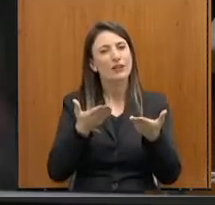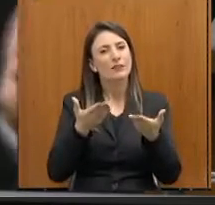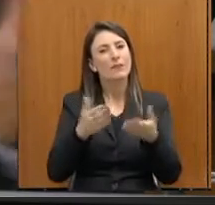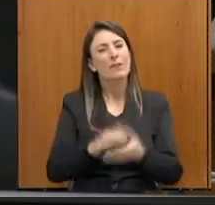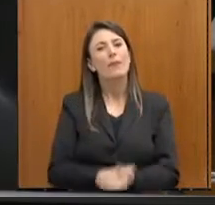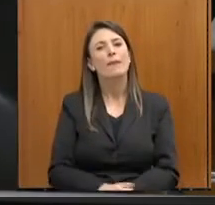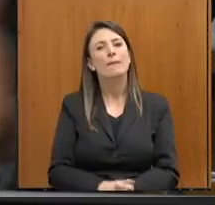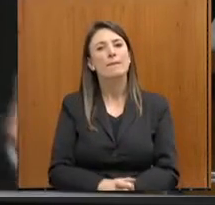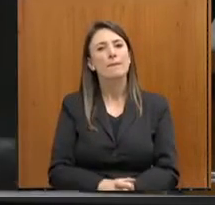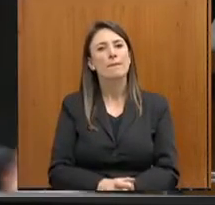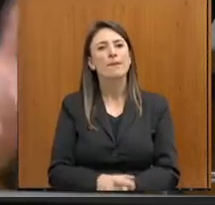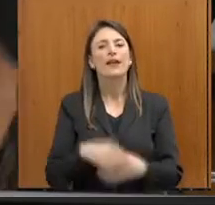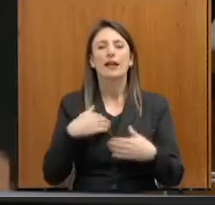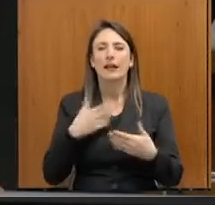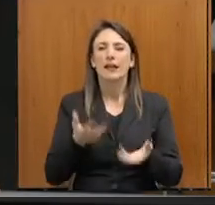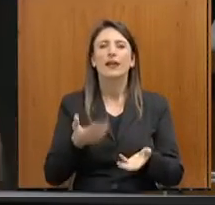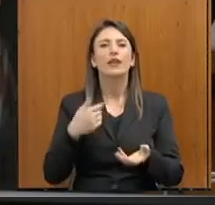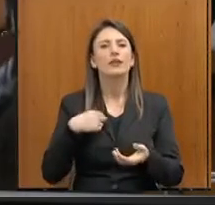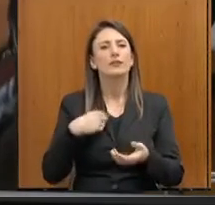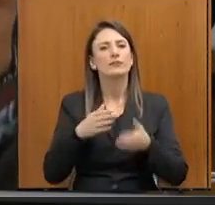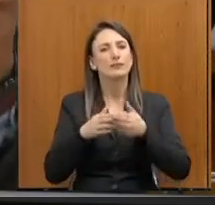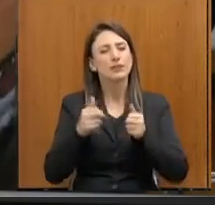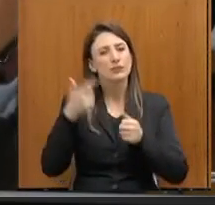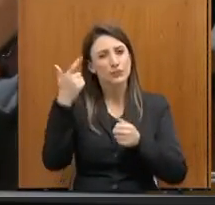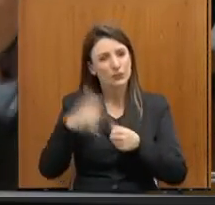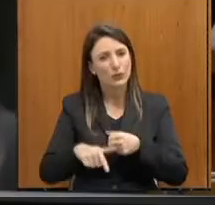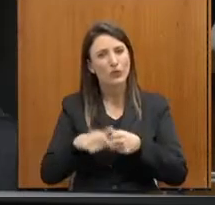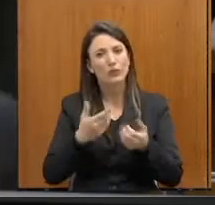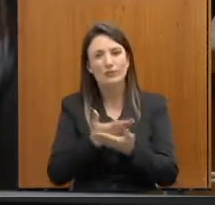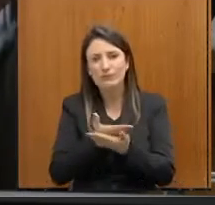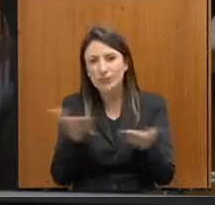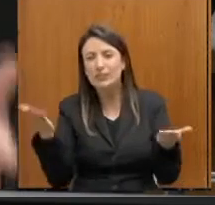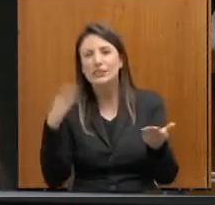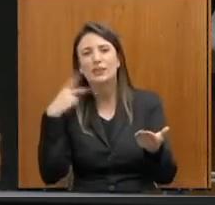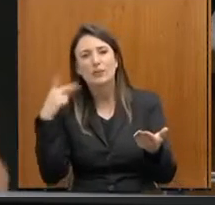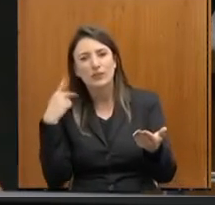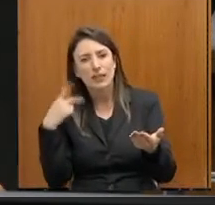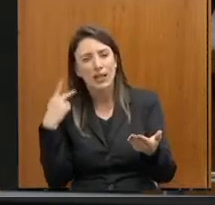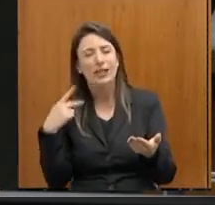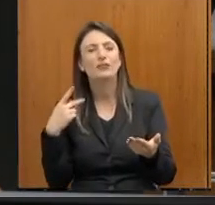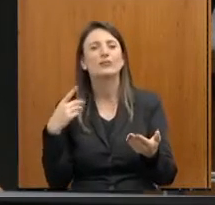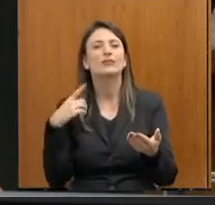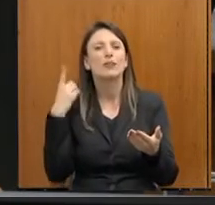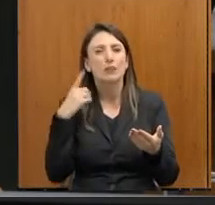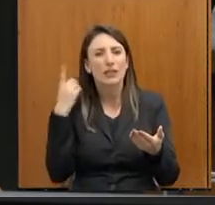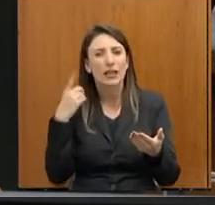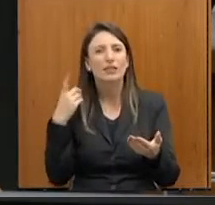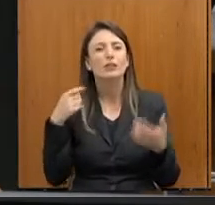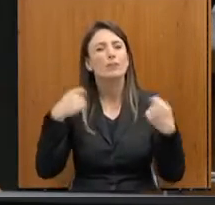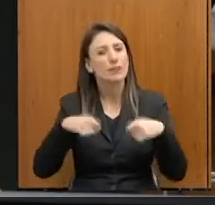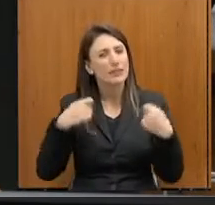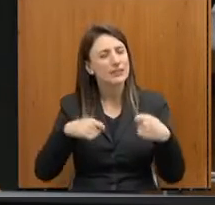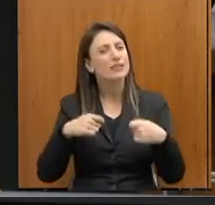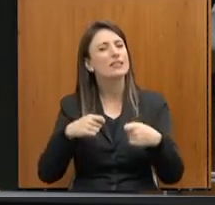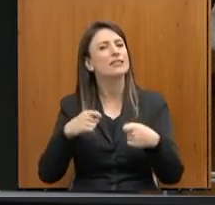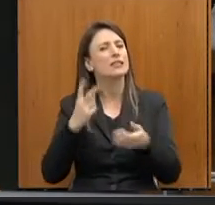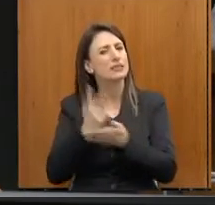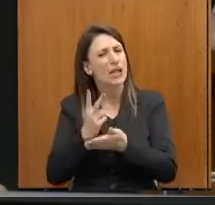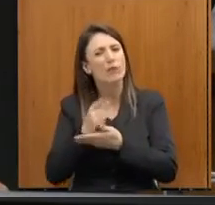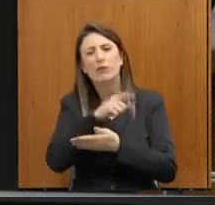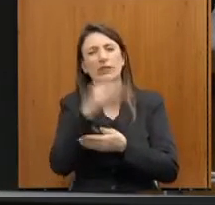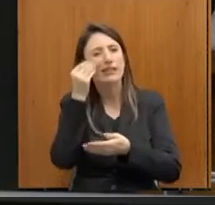clama mais a todos os deputados dessa casa que está utilizem e e a trago mais investidores